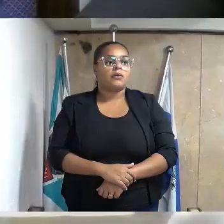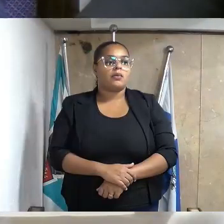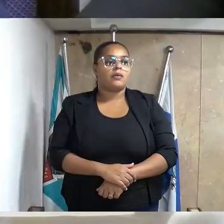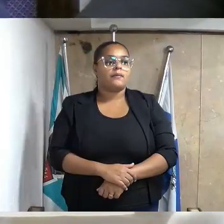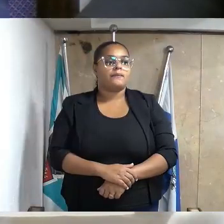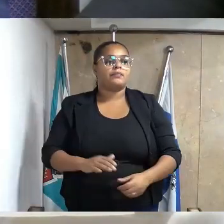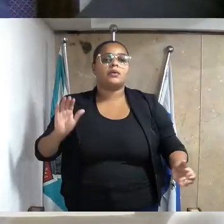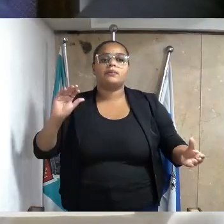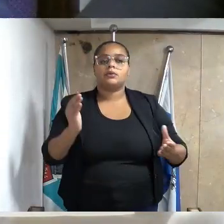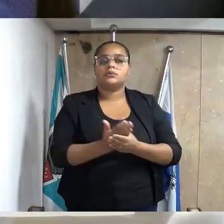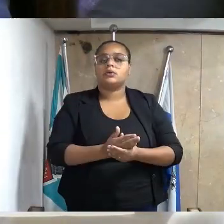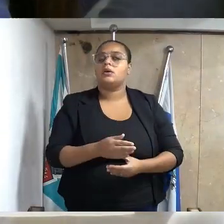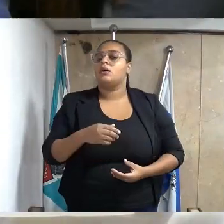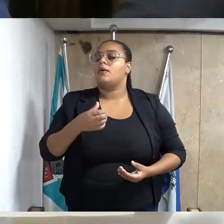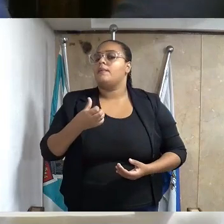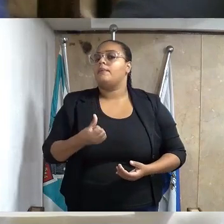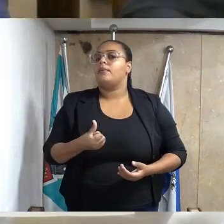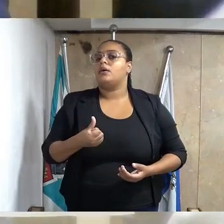Processo número